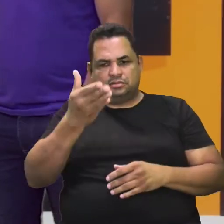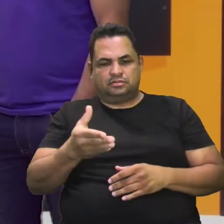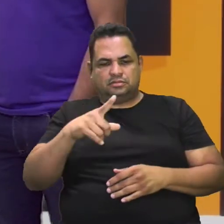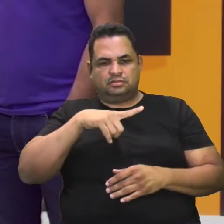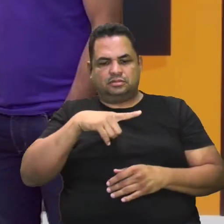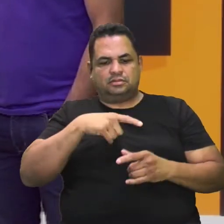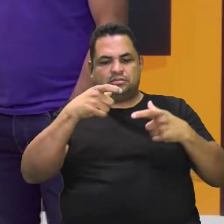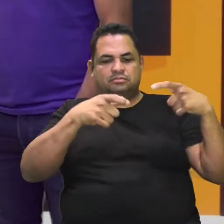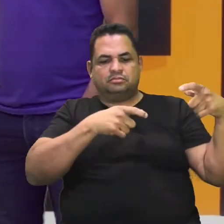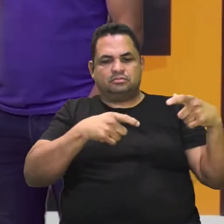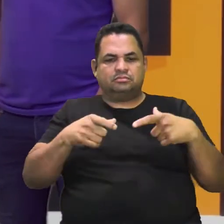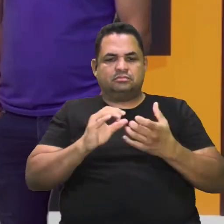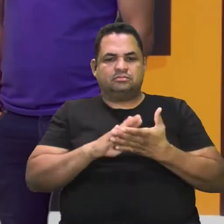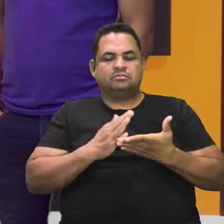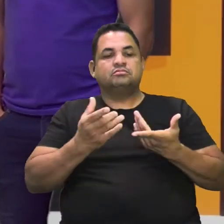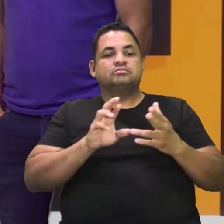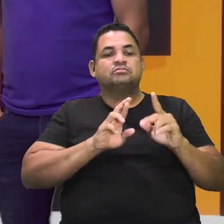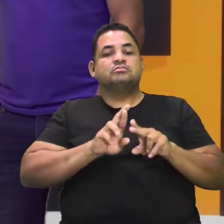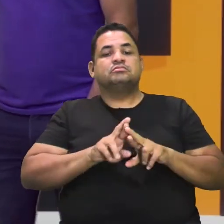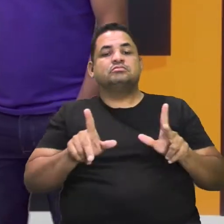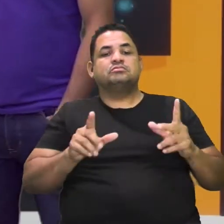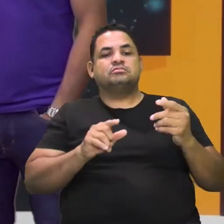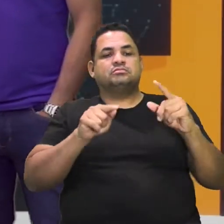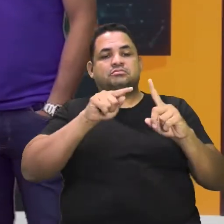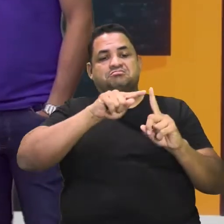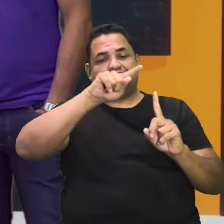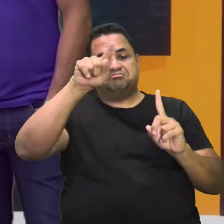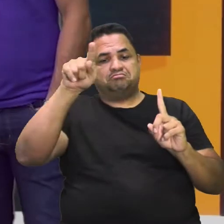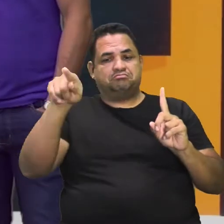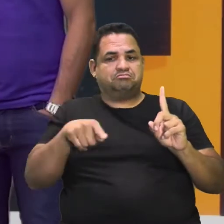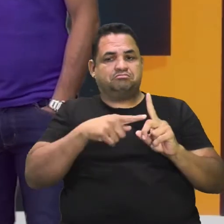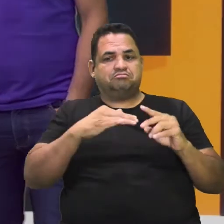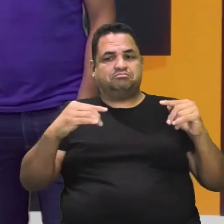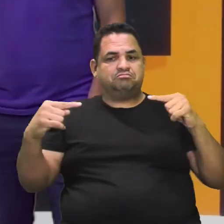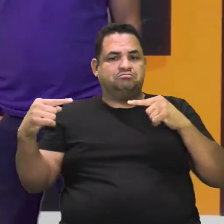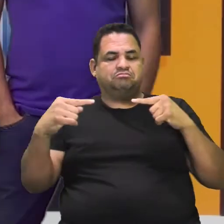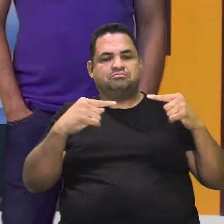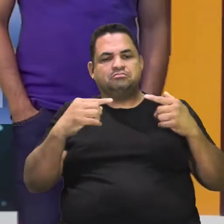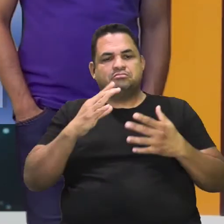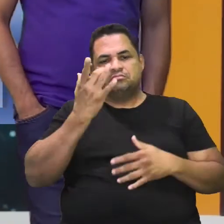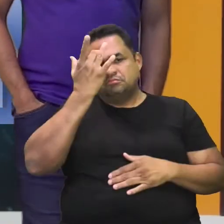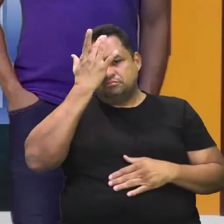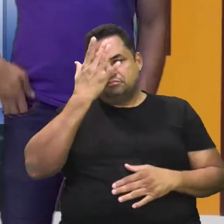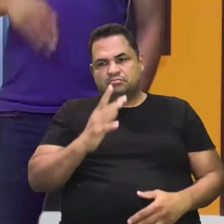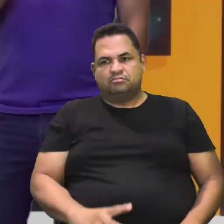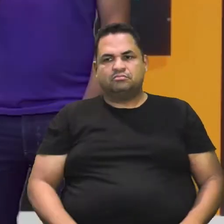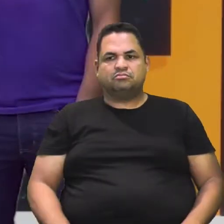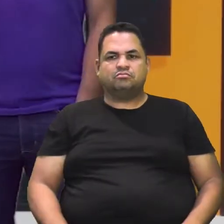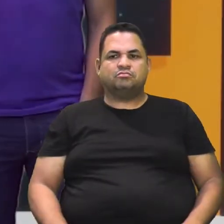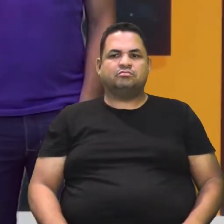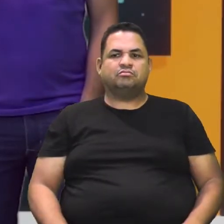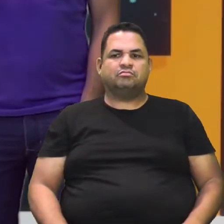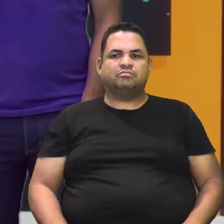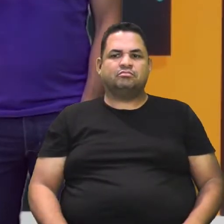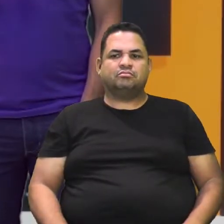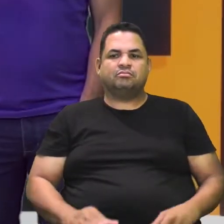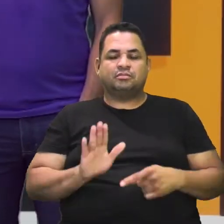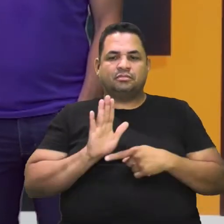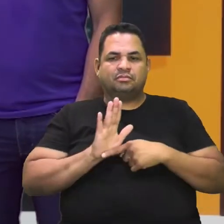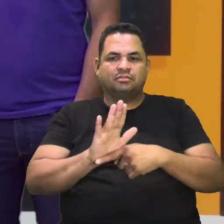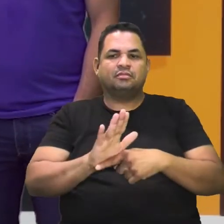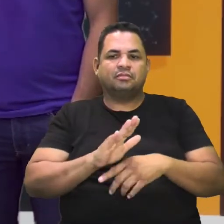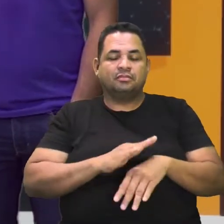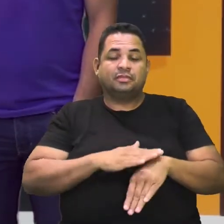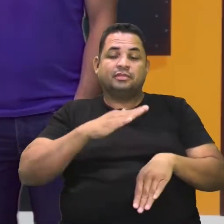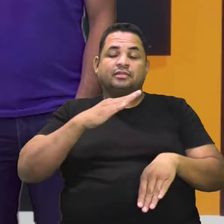delas ocupa uma posição diferente com relação à circunferência. Agora ficou fácil. Ficou fácil, né? Para ajudar